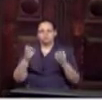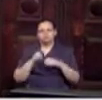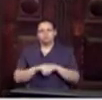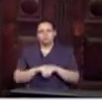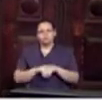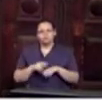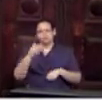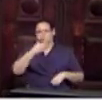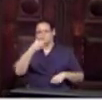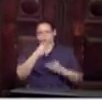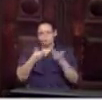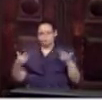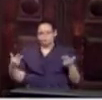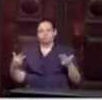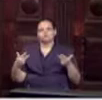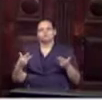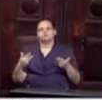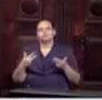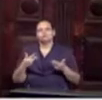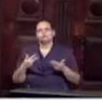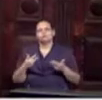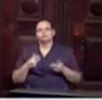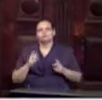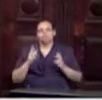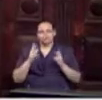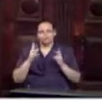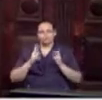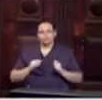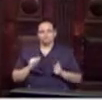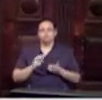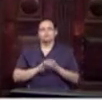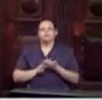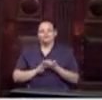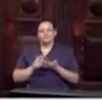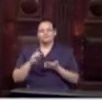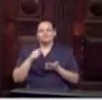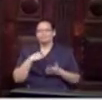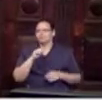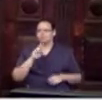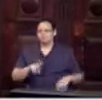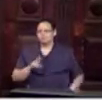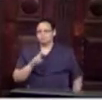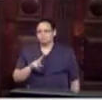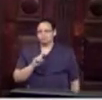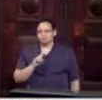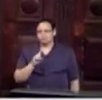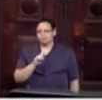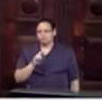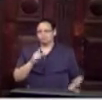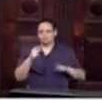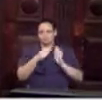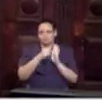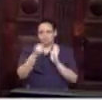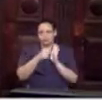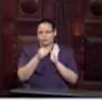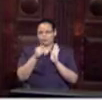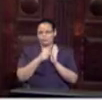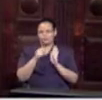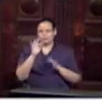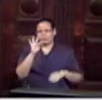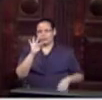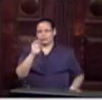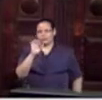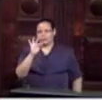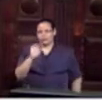ovos, inclusive quando processados, higienizados in natura. Então, este ainda não é o artigo da exclusão do